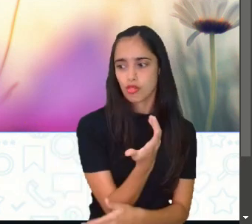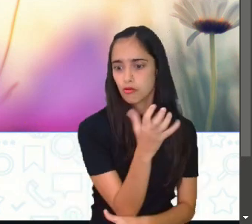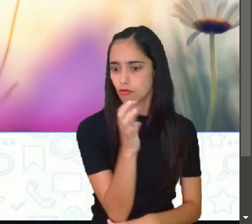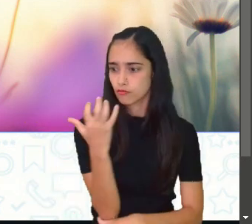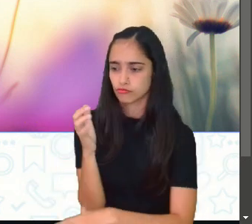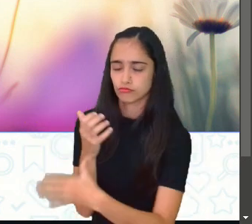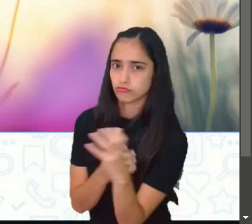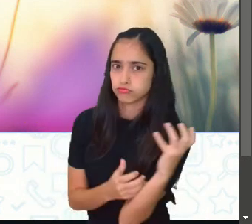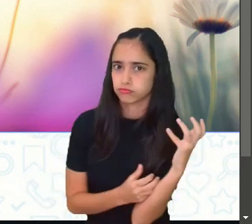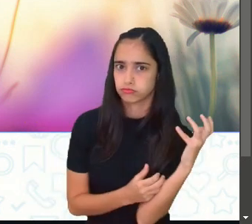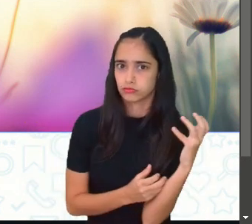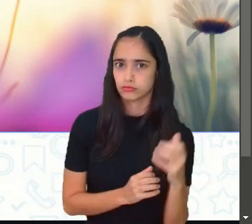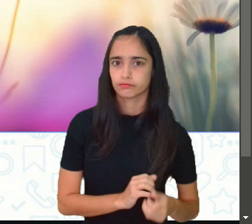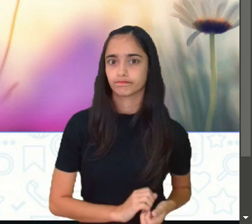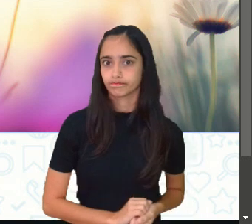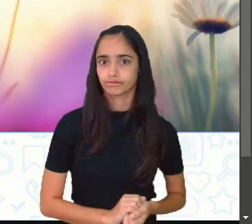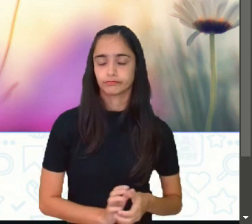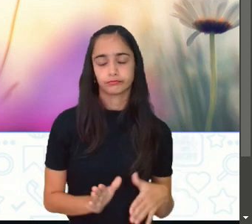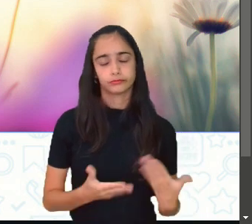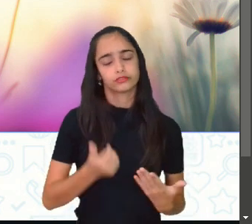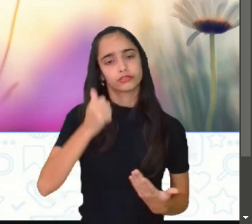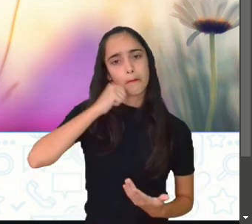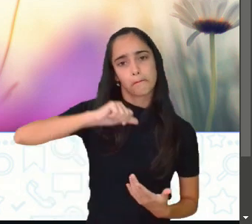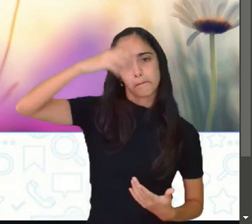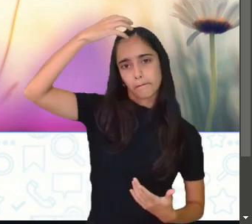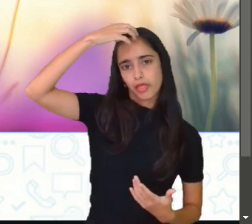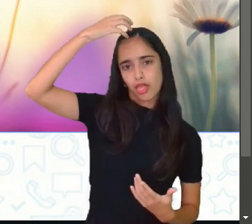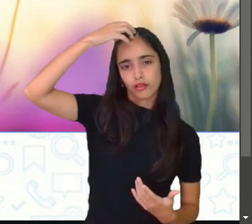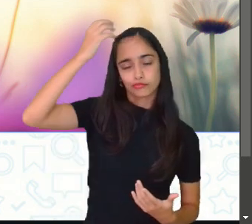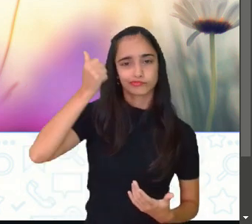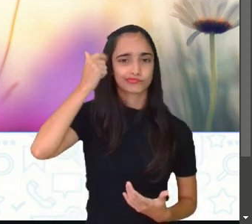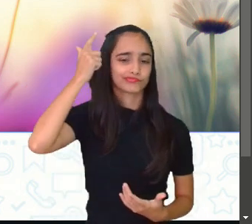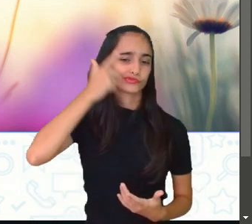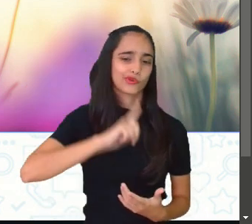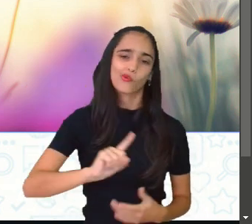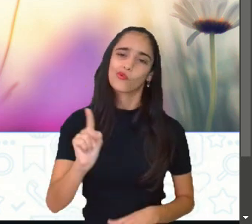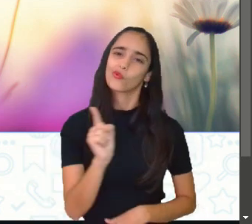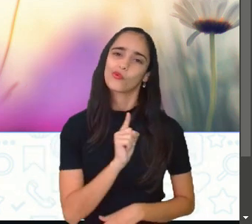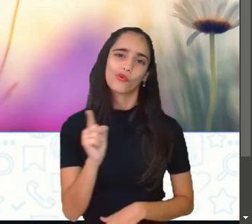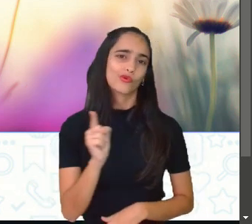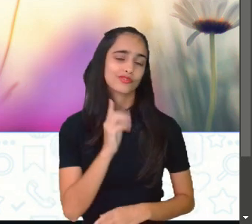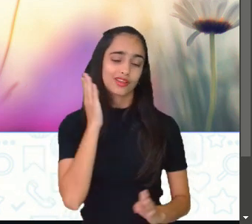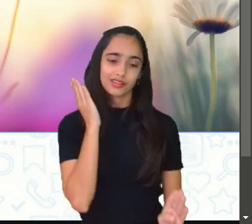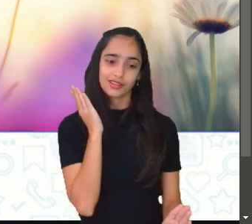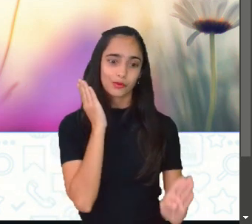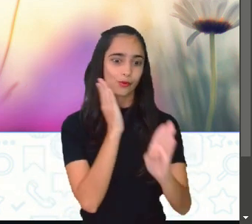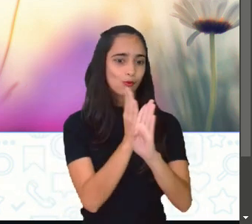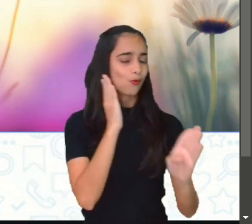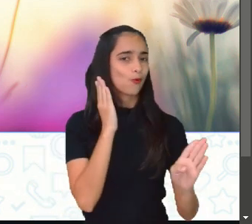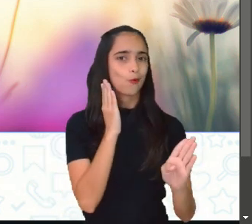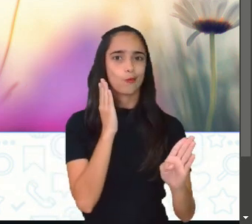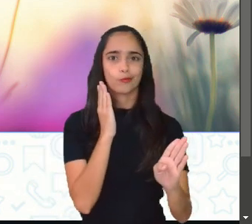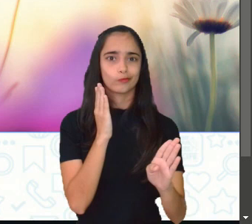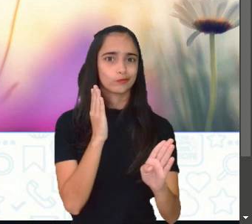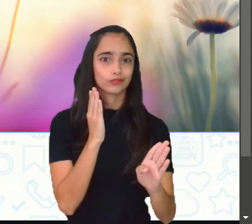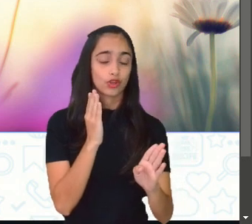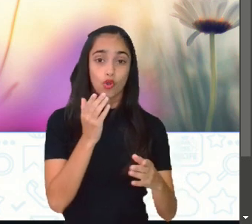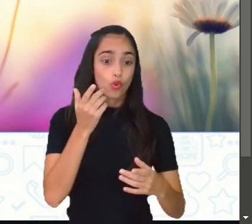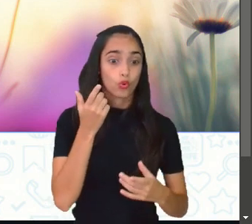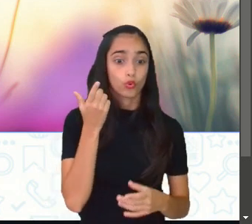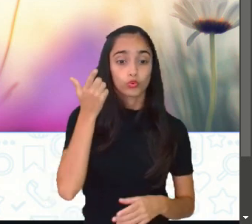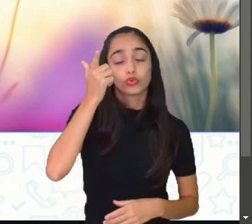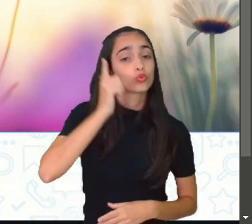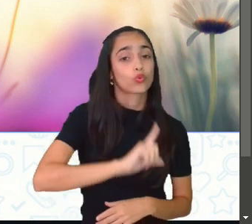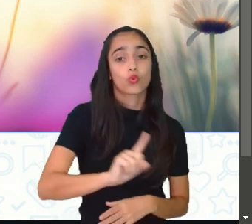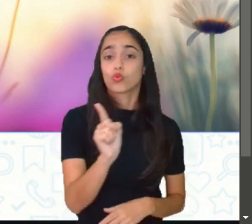a princesa não consegue ir atrás dessa borboleta também. Perceba que era a primeira borboleta negra que a princesa via,